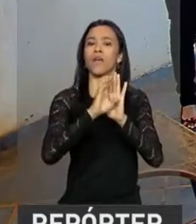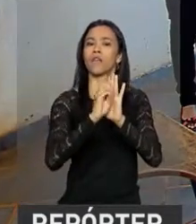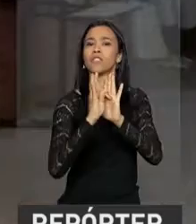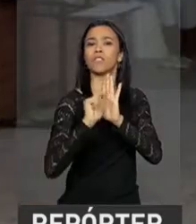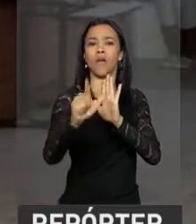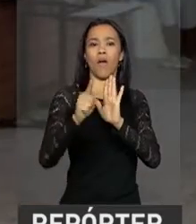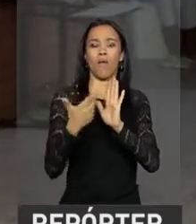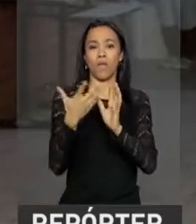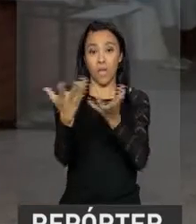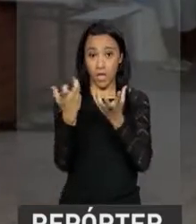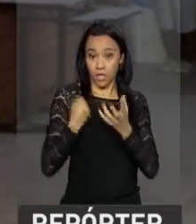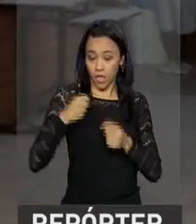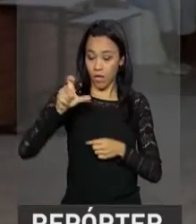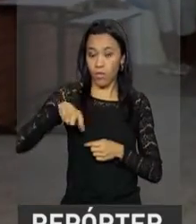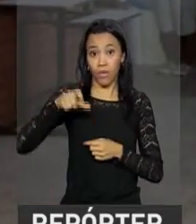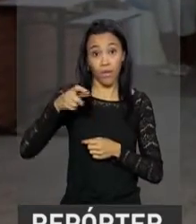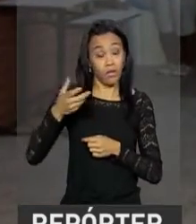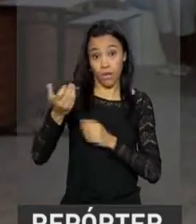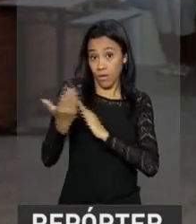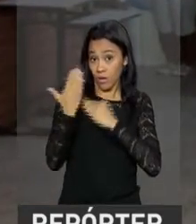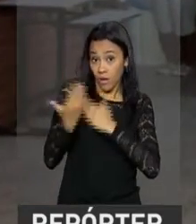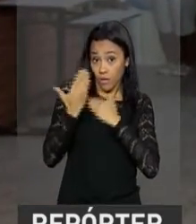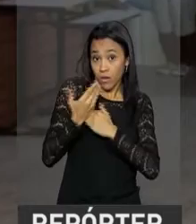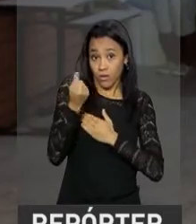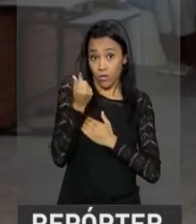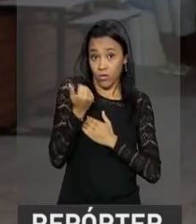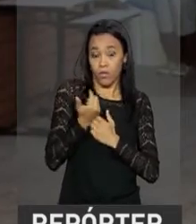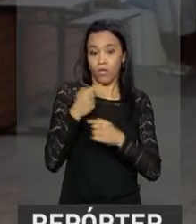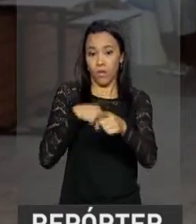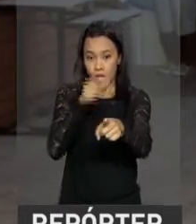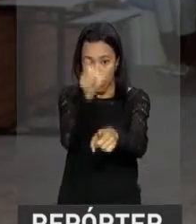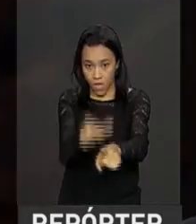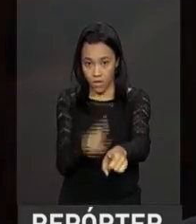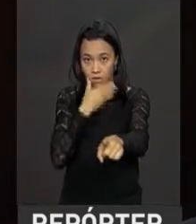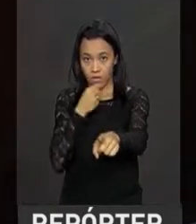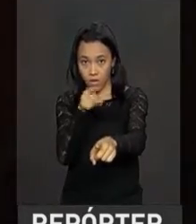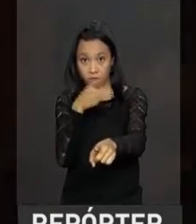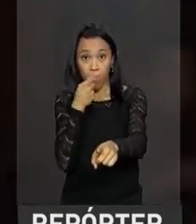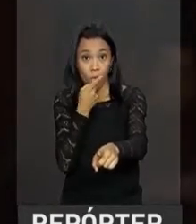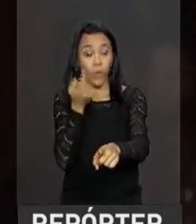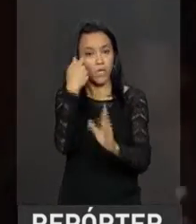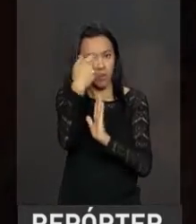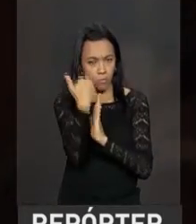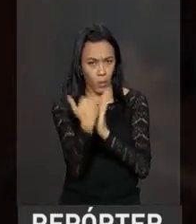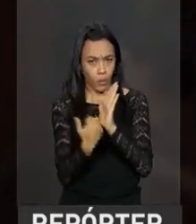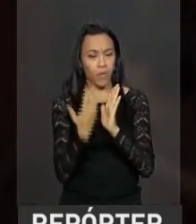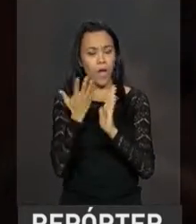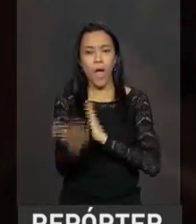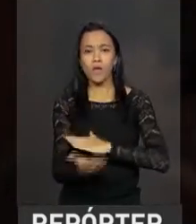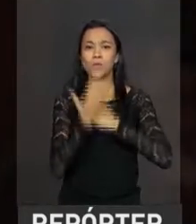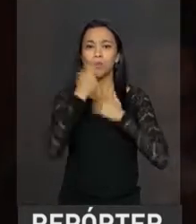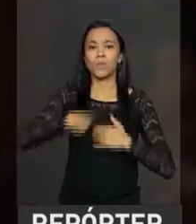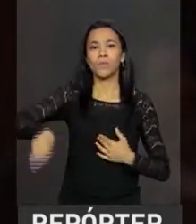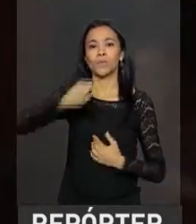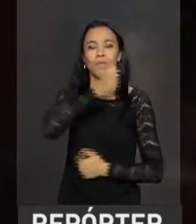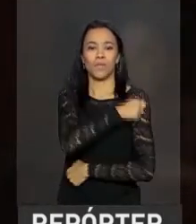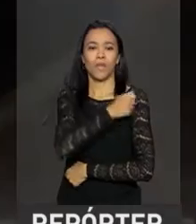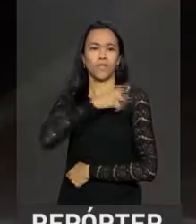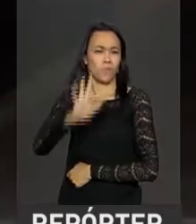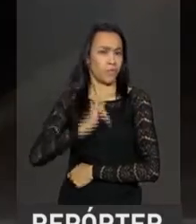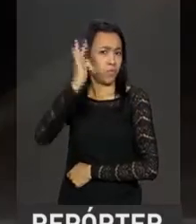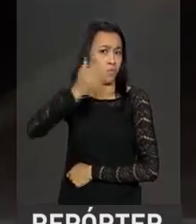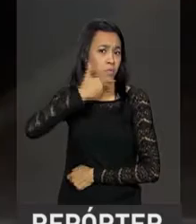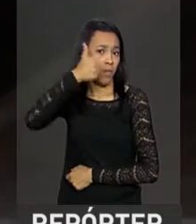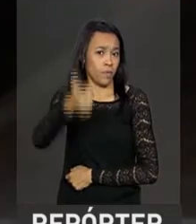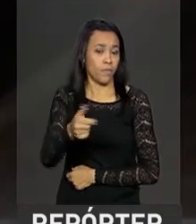bolsa jorge professor de itu e villani para ele o brasil alfabetizado permite aos alunos o futuro melhor